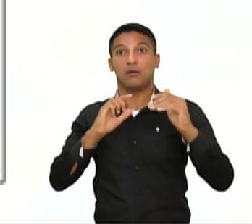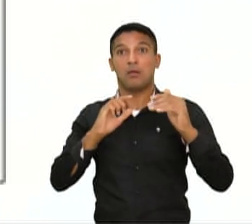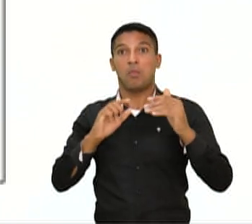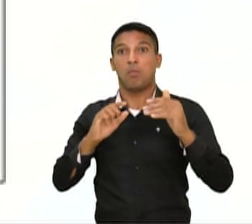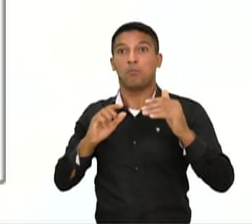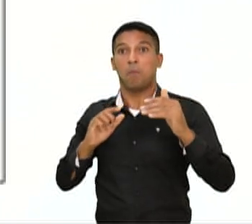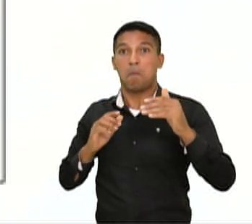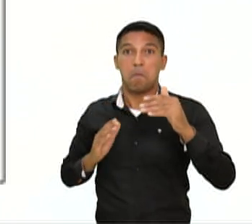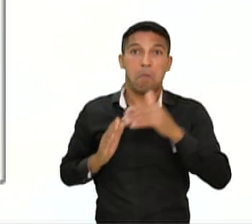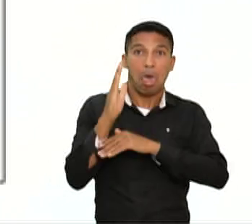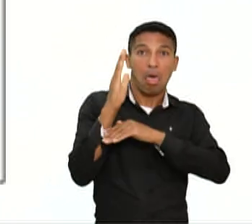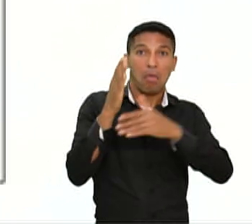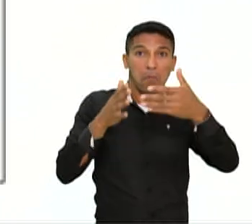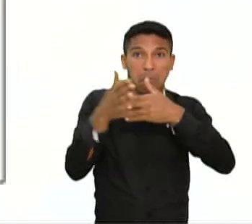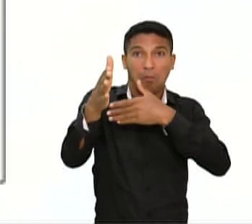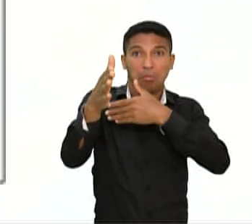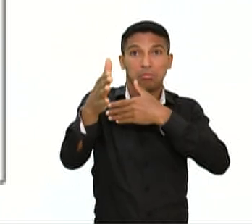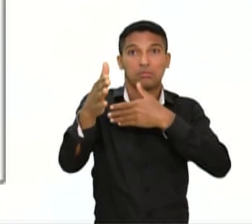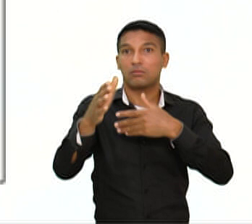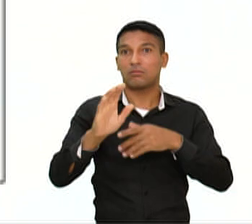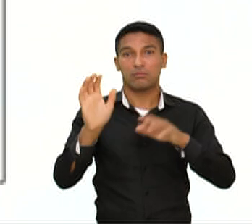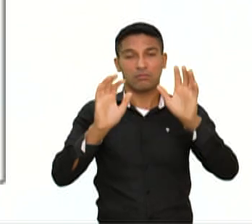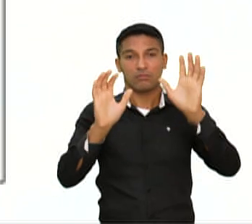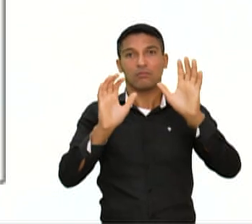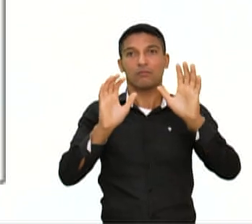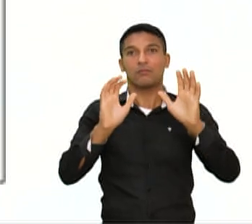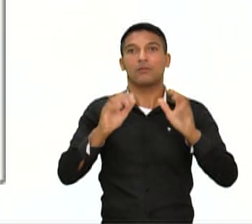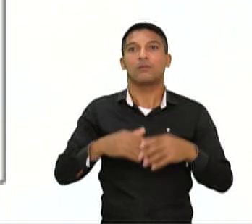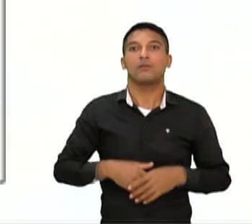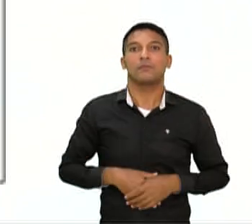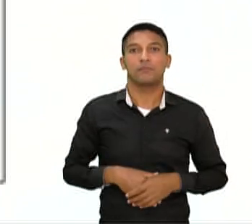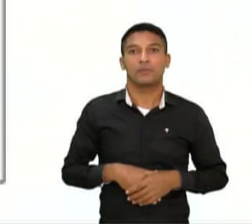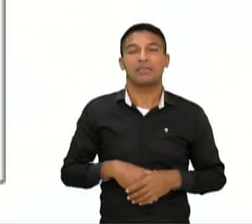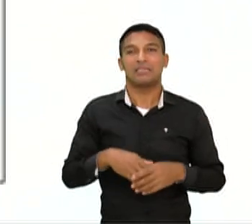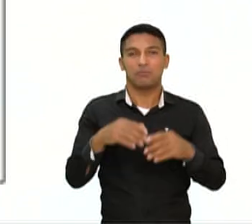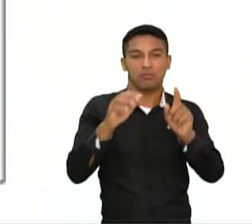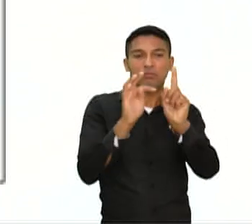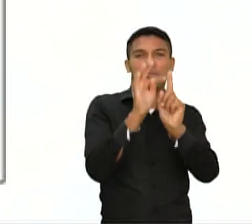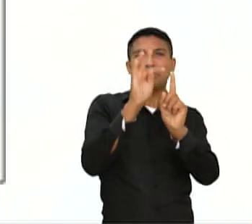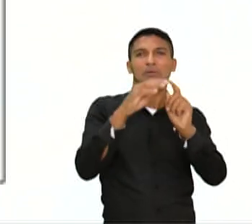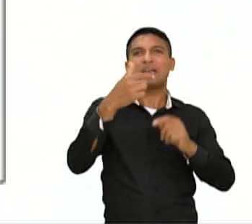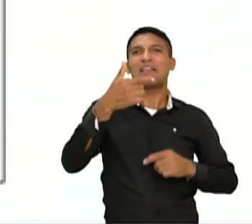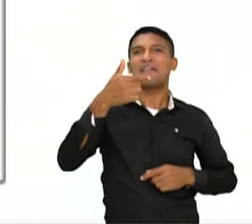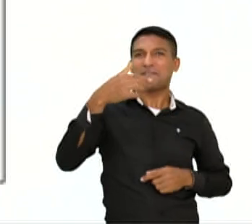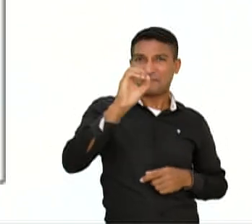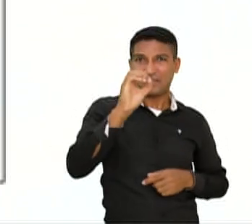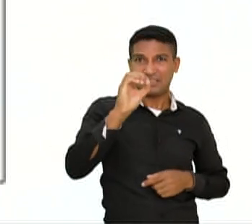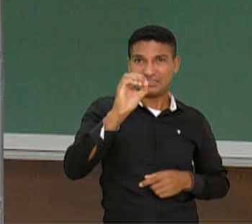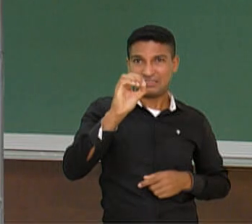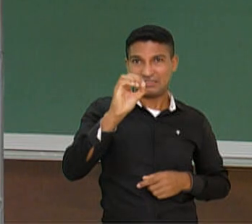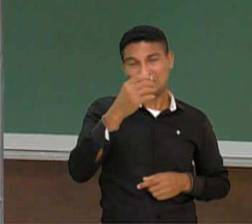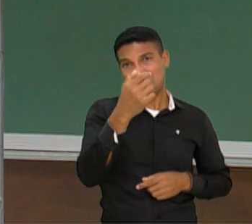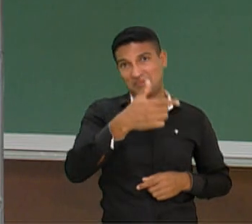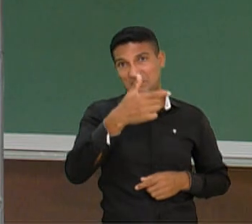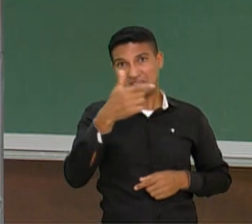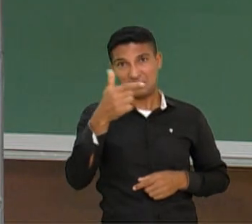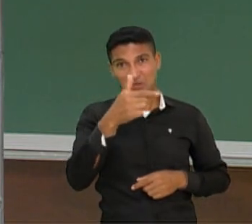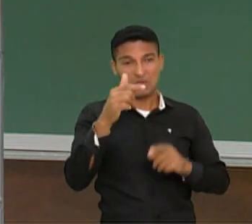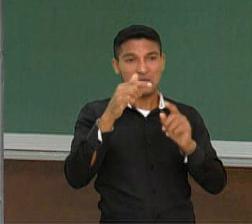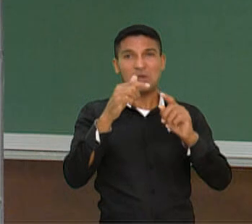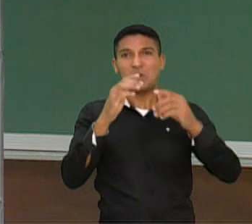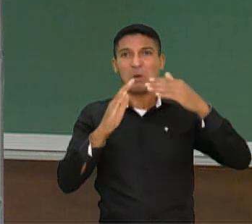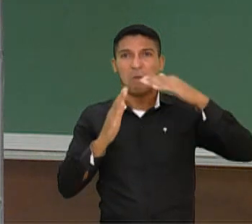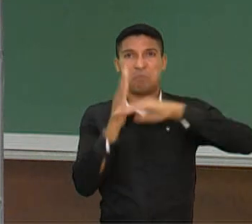de maneira específica, senão alguém vai dizer que a professora falou que não passa de 22 e nós vemos muitas vezes passando de